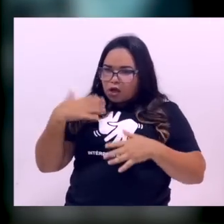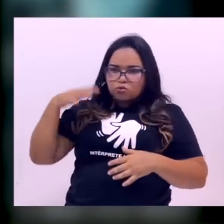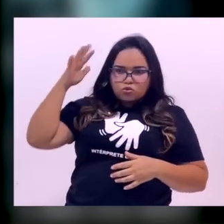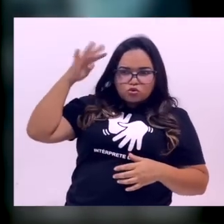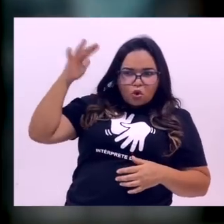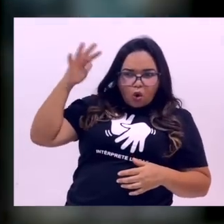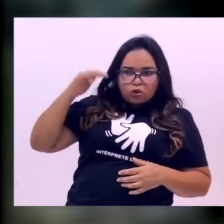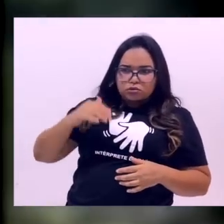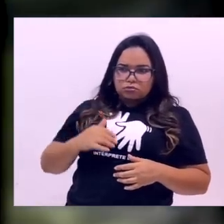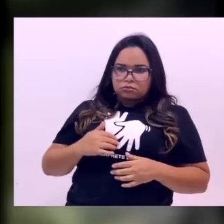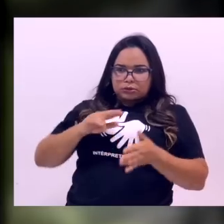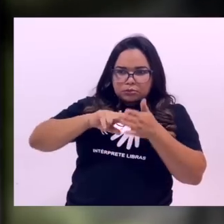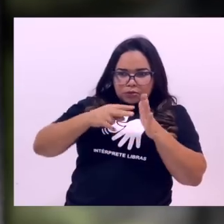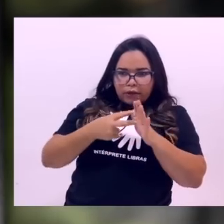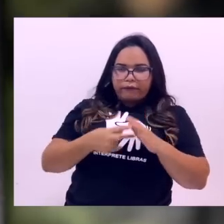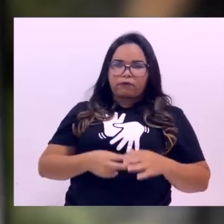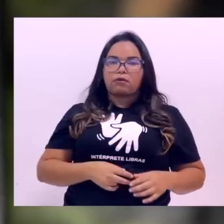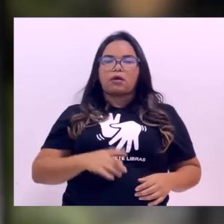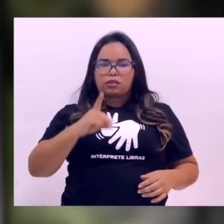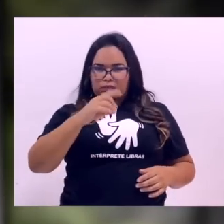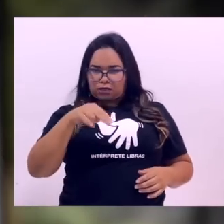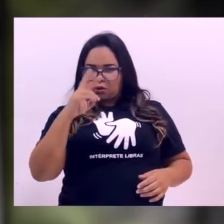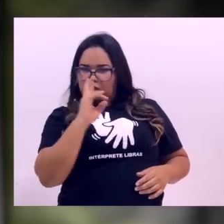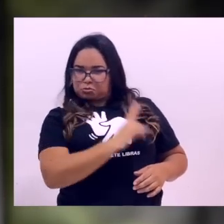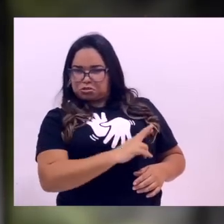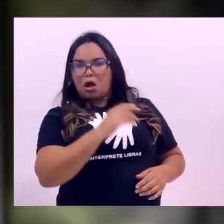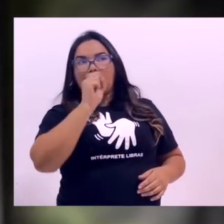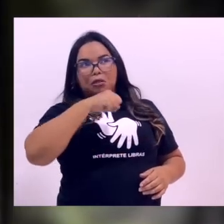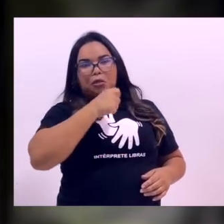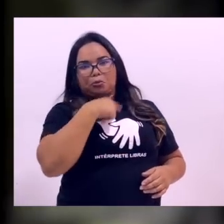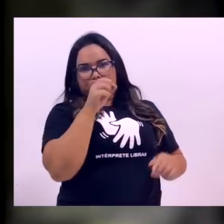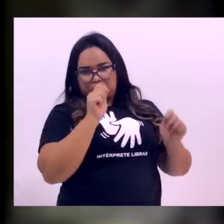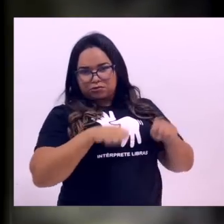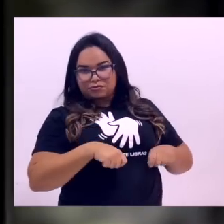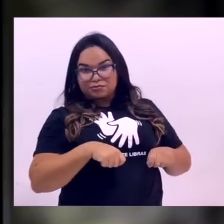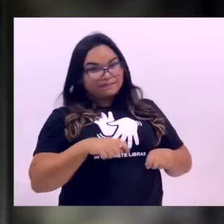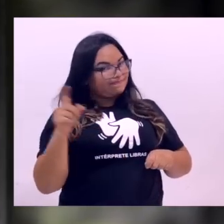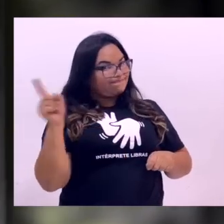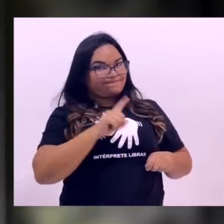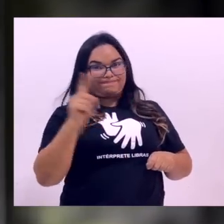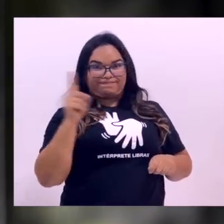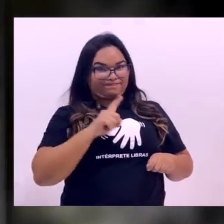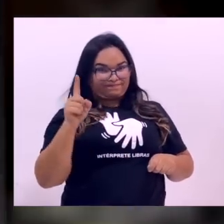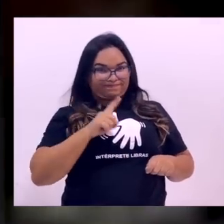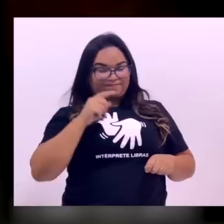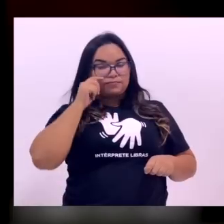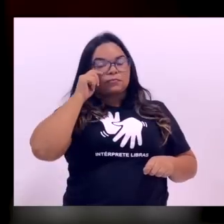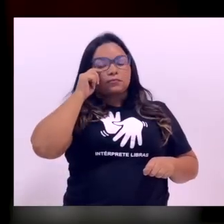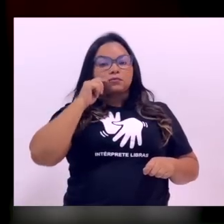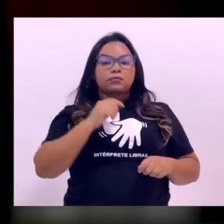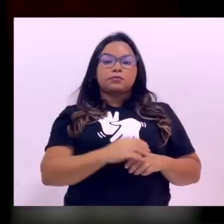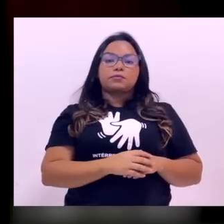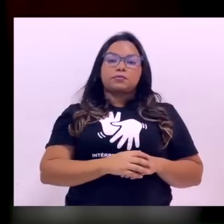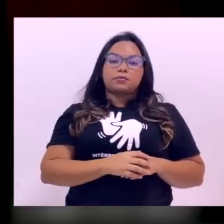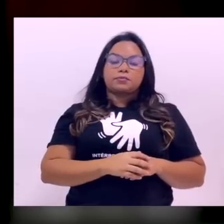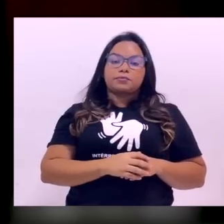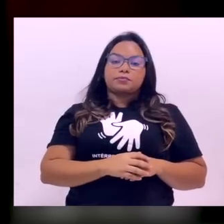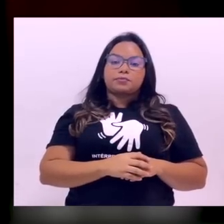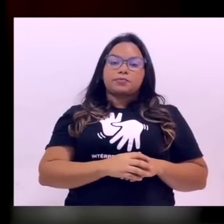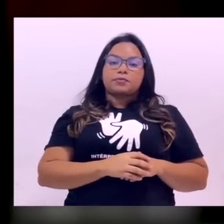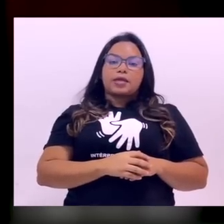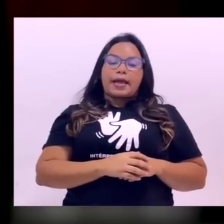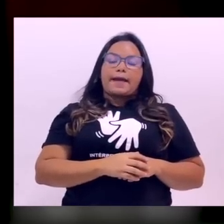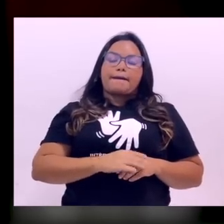26. Será que Daniel disse, sim, eu posso? Não, ele não disse. Beltesazar.